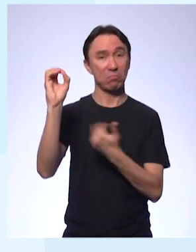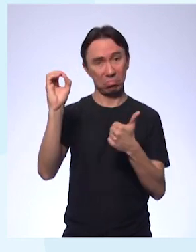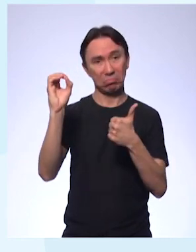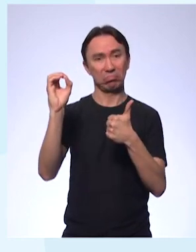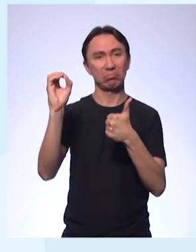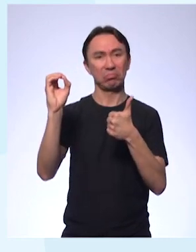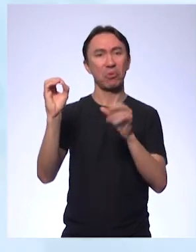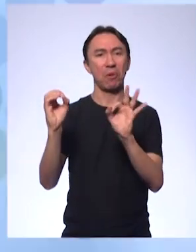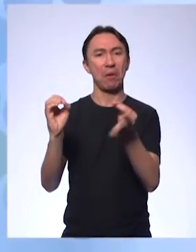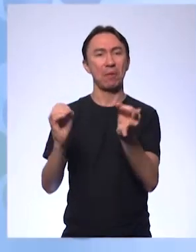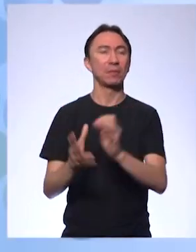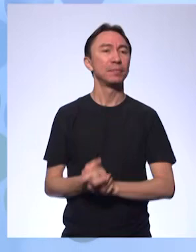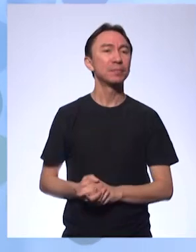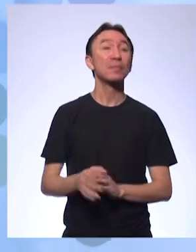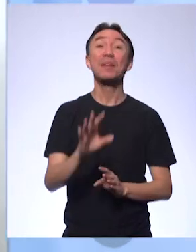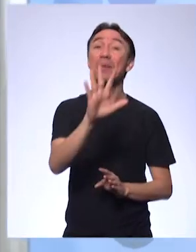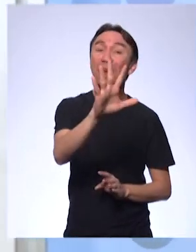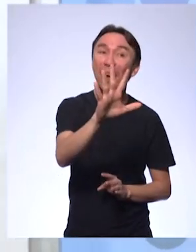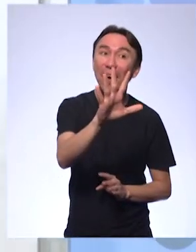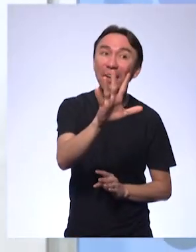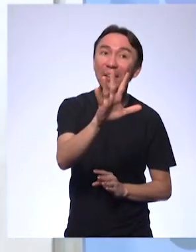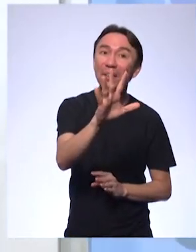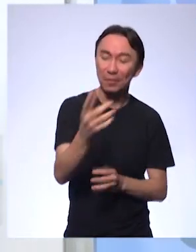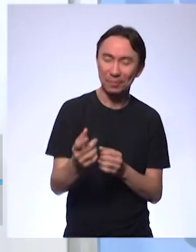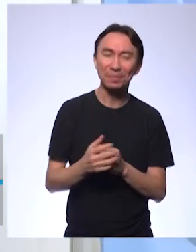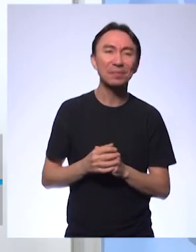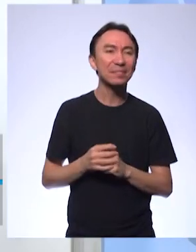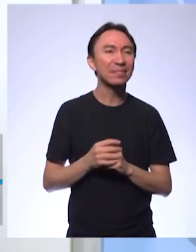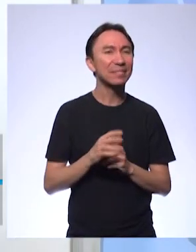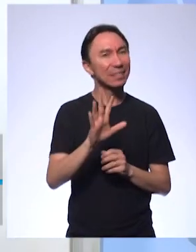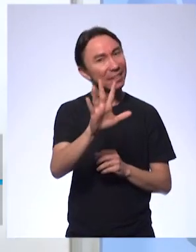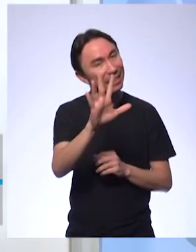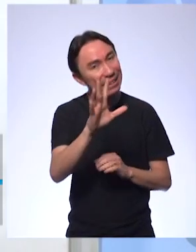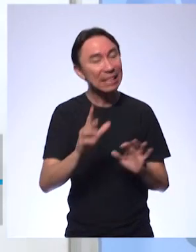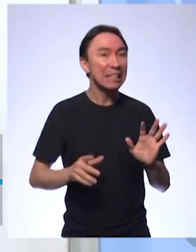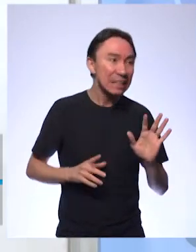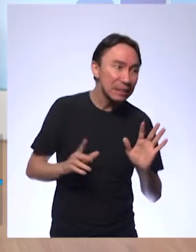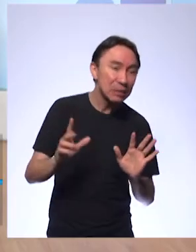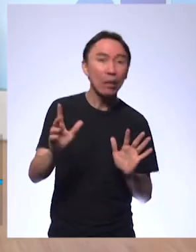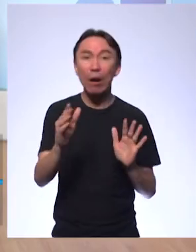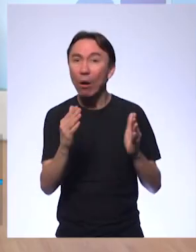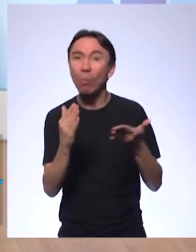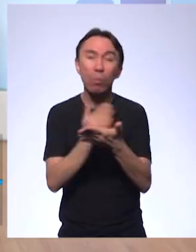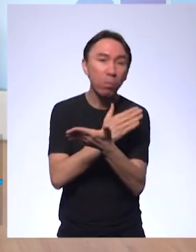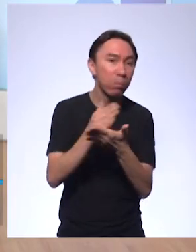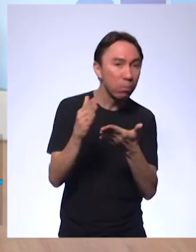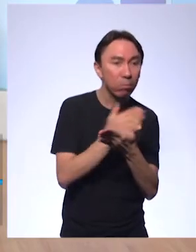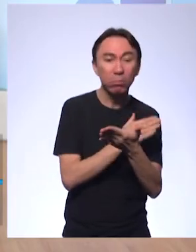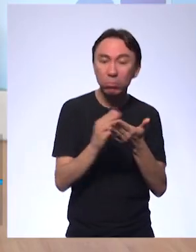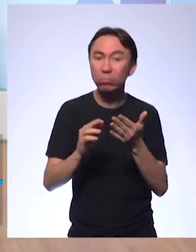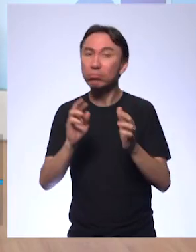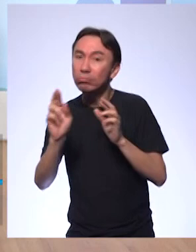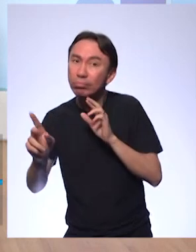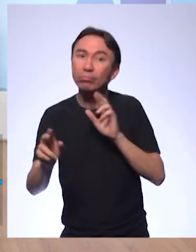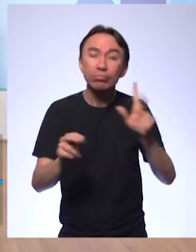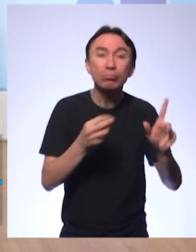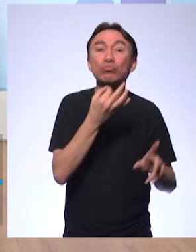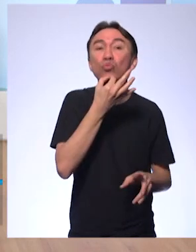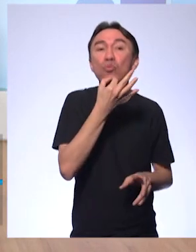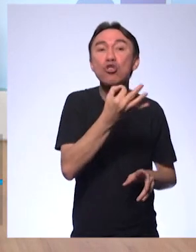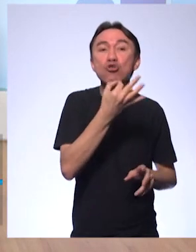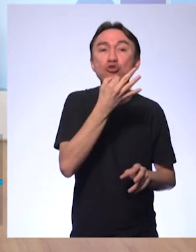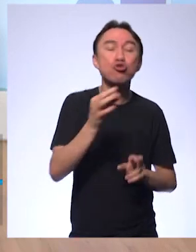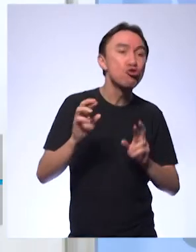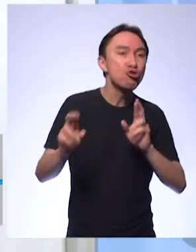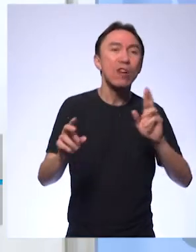aqui para mim, por favor. Aí, assim, há controvérsias, né? Aí há